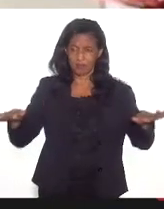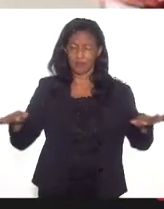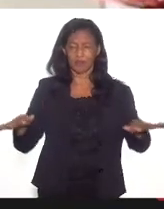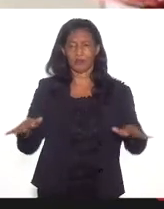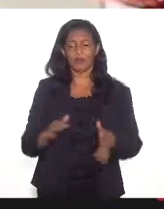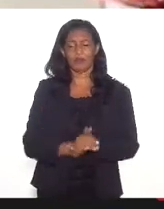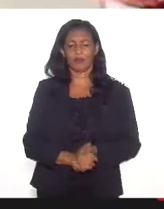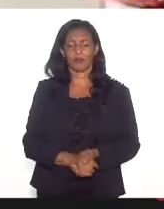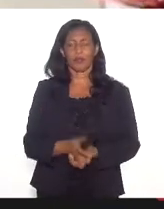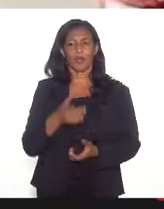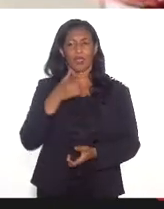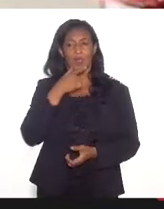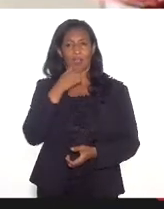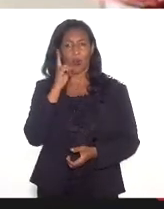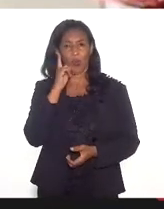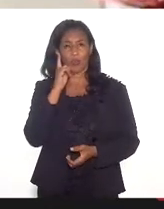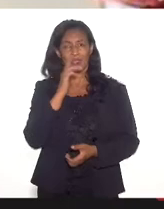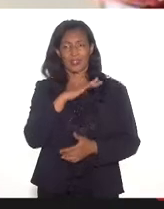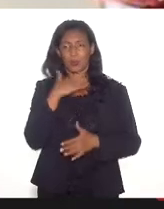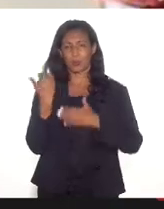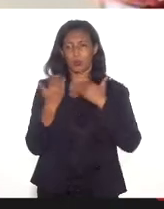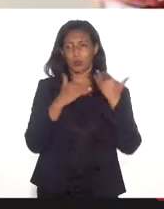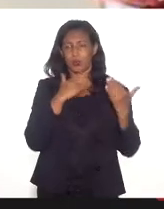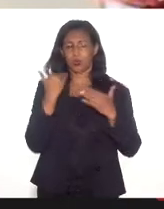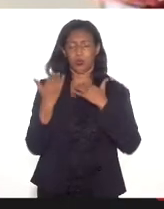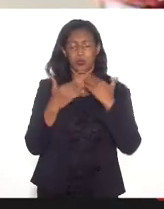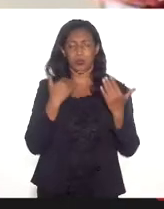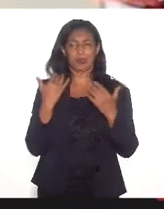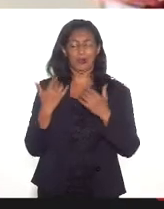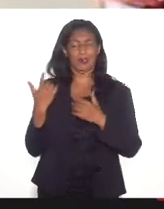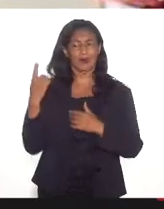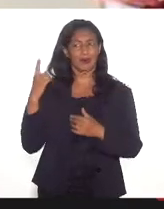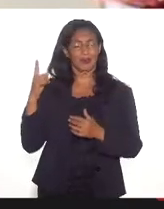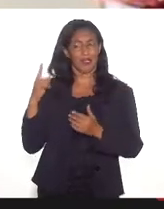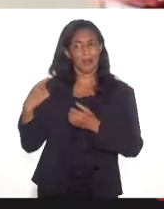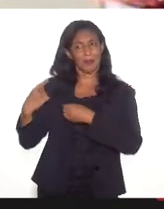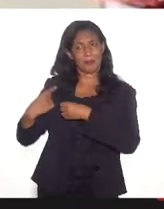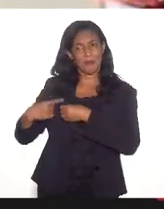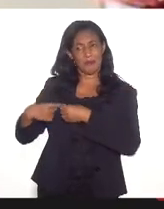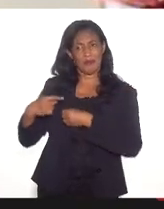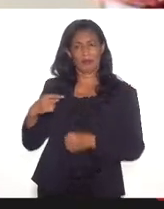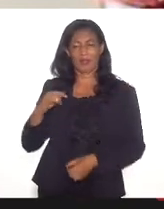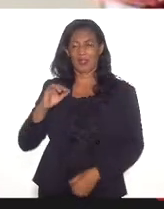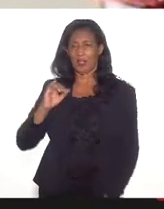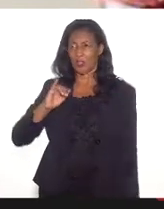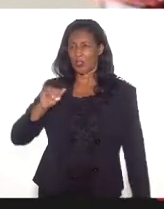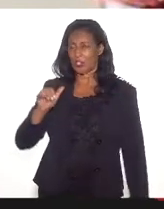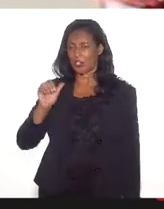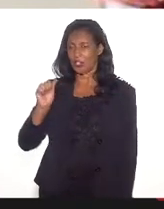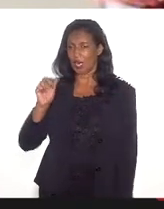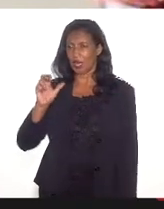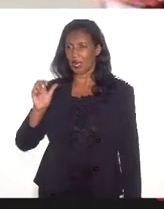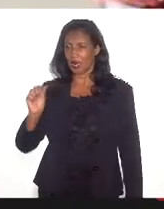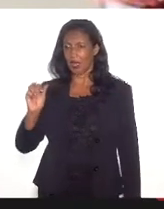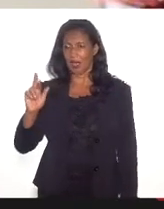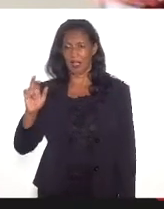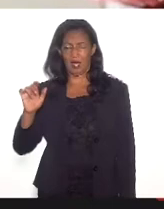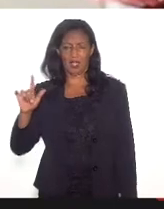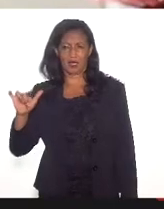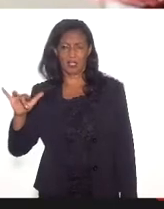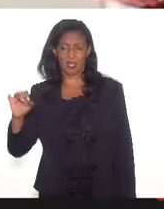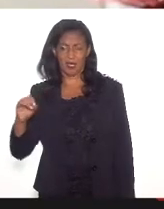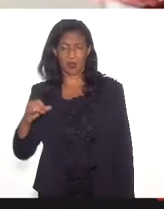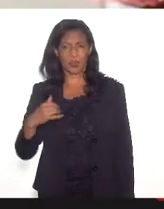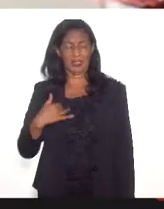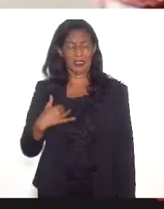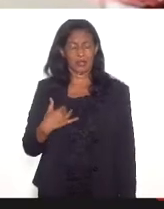tragédia, essa chacina lá no Jacarezinho que eu não tenho palavras para descrever a indignação